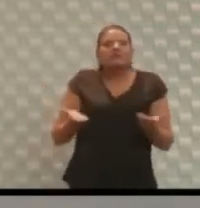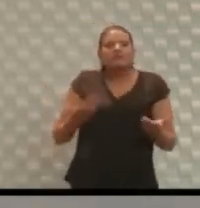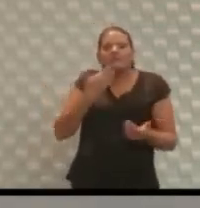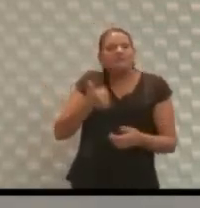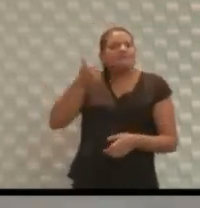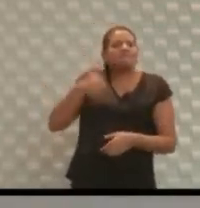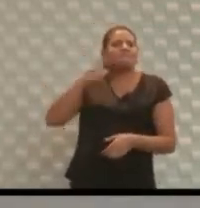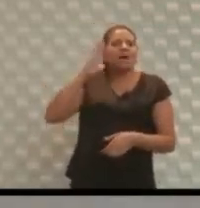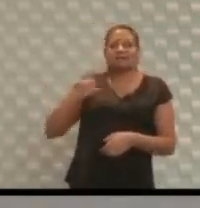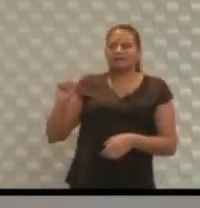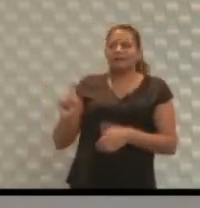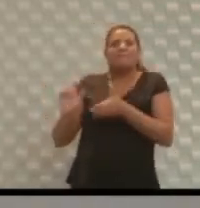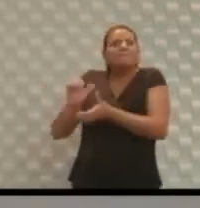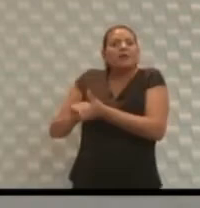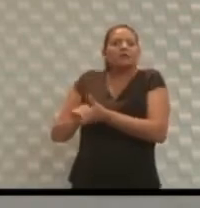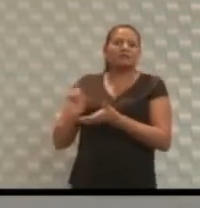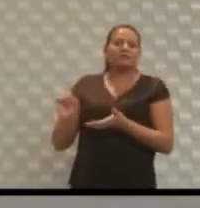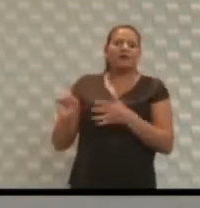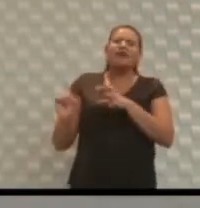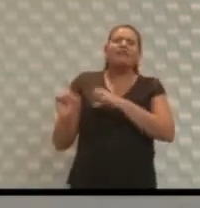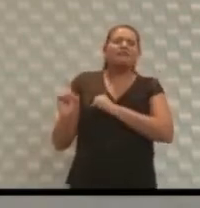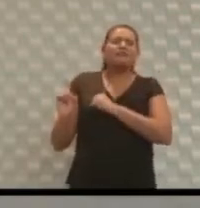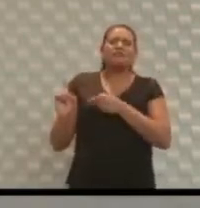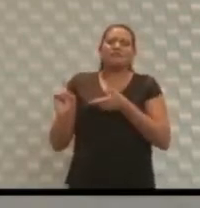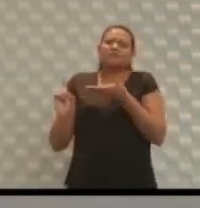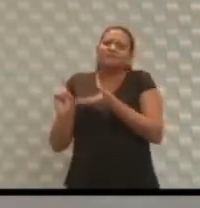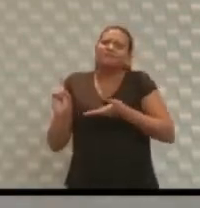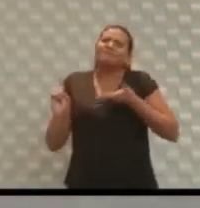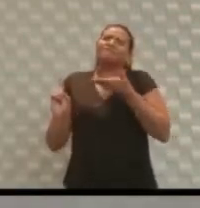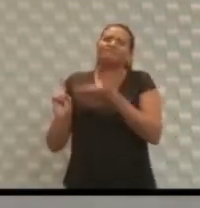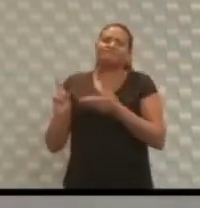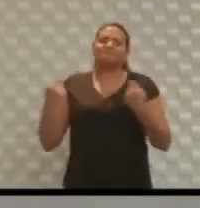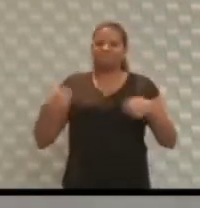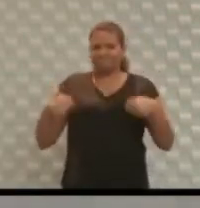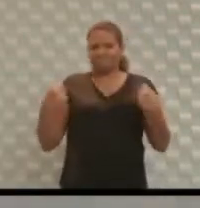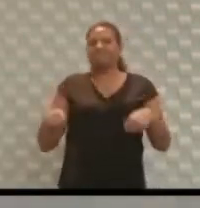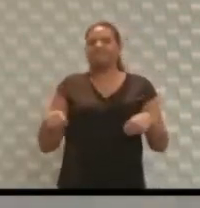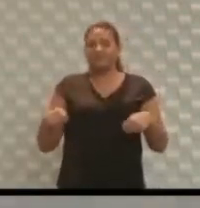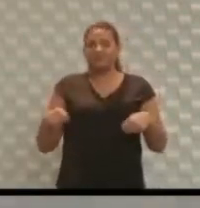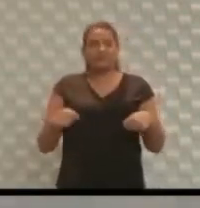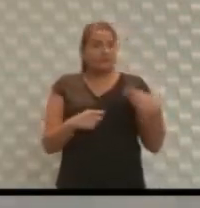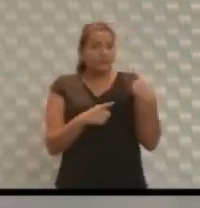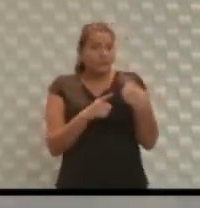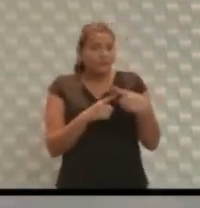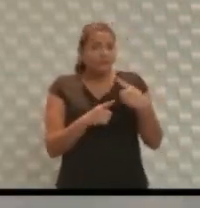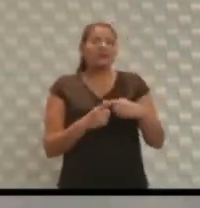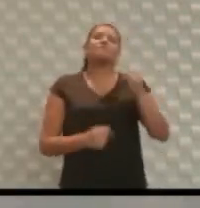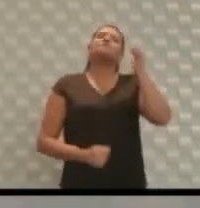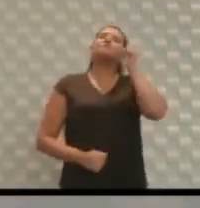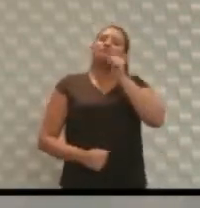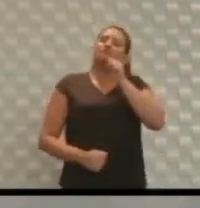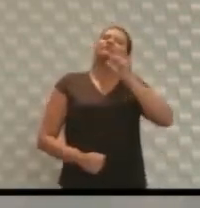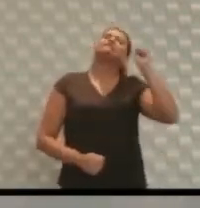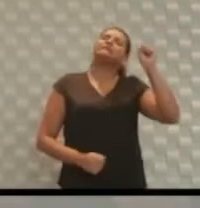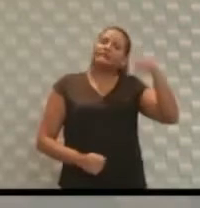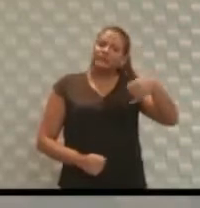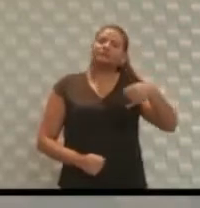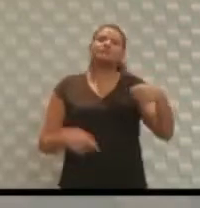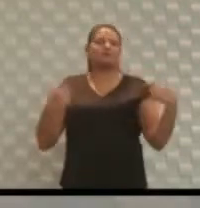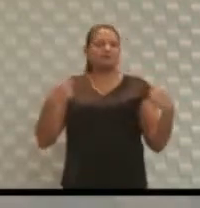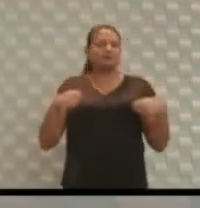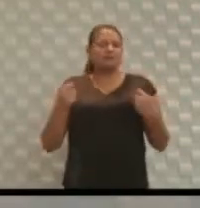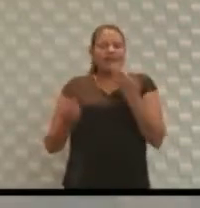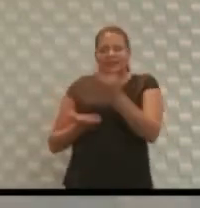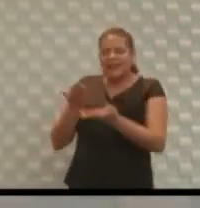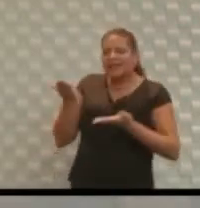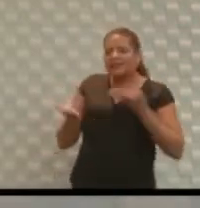serviu por mim, eu tenho que servir. Se a gente tiver essa visão, a mulher tem que servir o marido, tem que procurar-lhe o melhor. Como